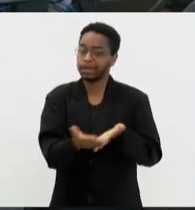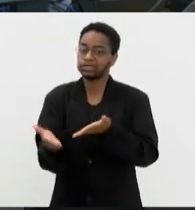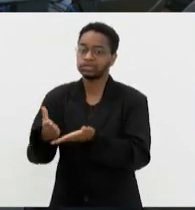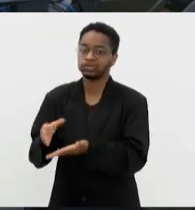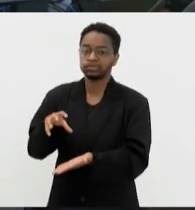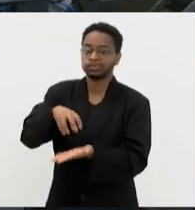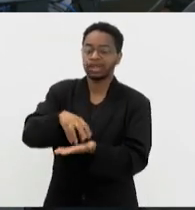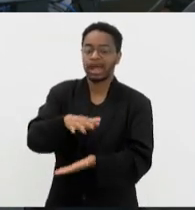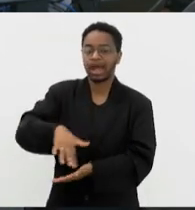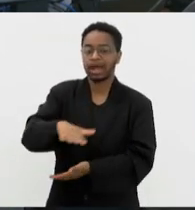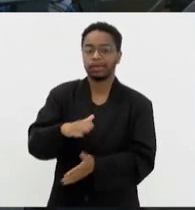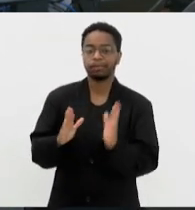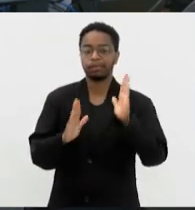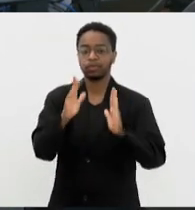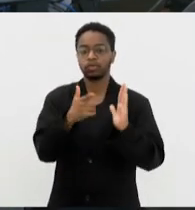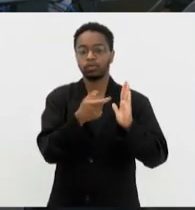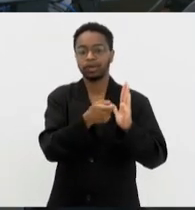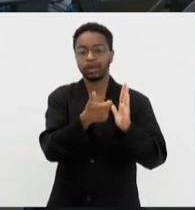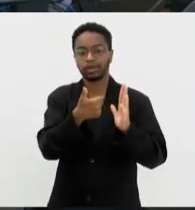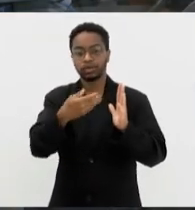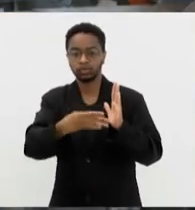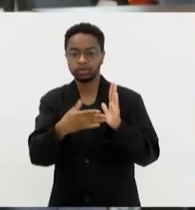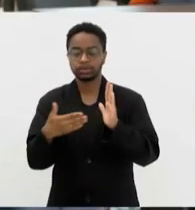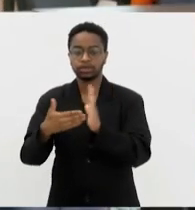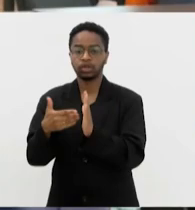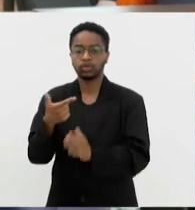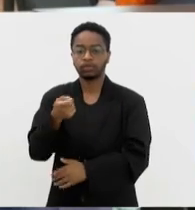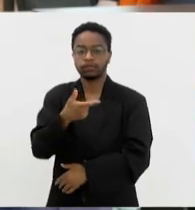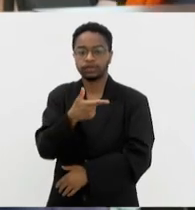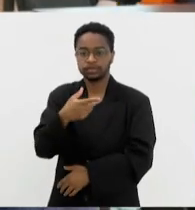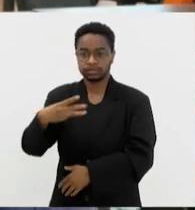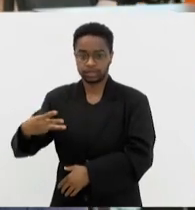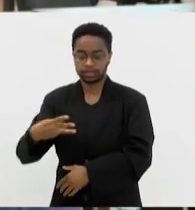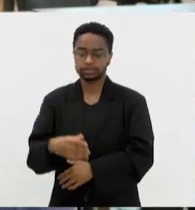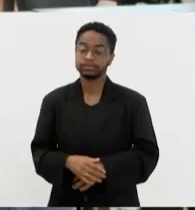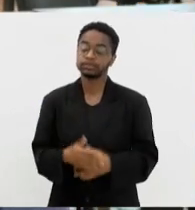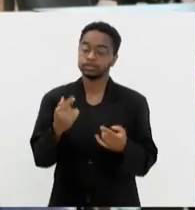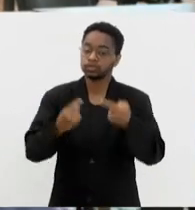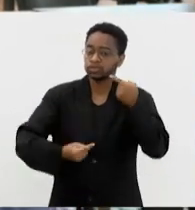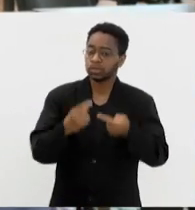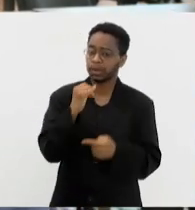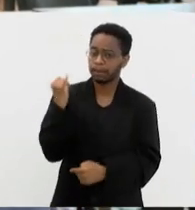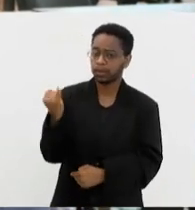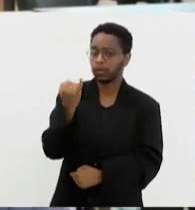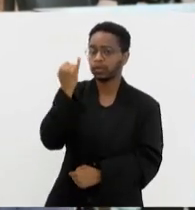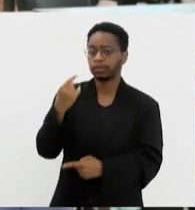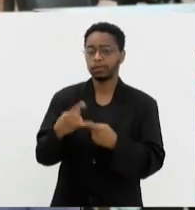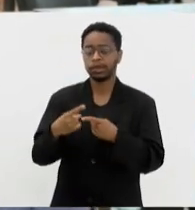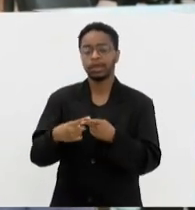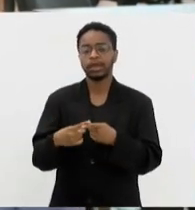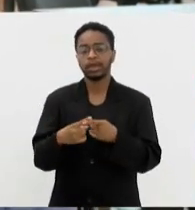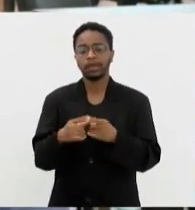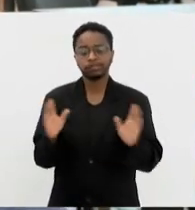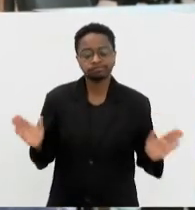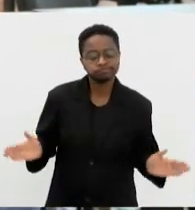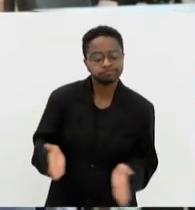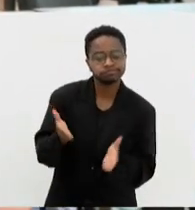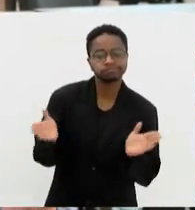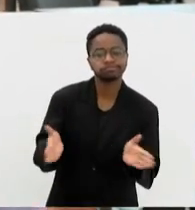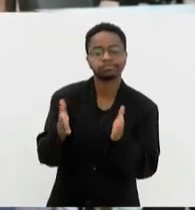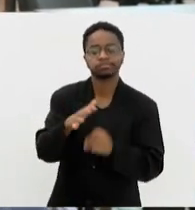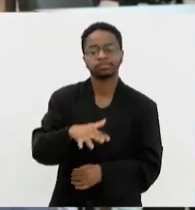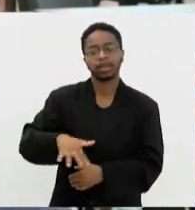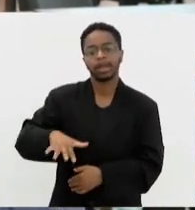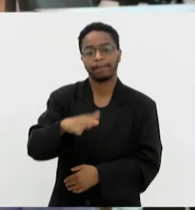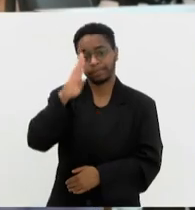entre 2014 e 2023. O debate aqui foi muito importante, exatamente para poder mobilizar os atores,